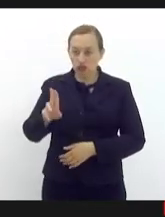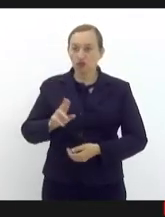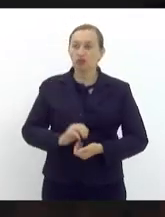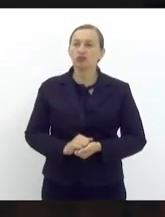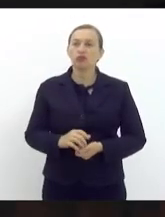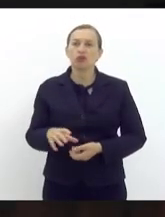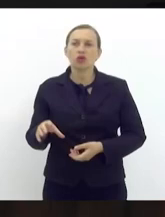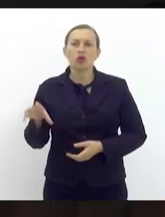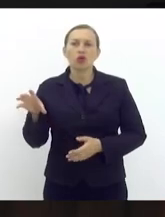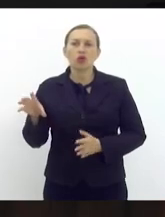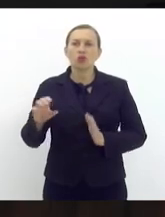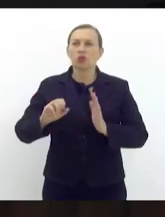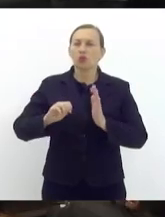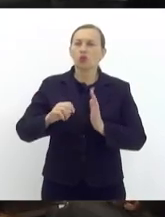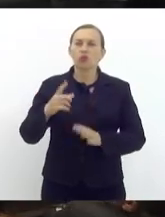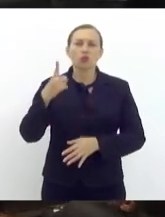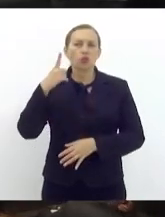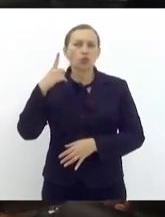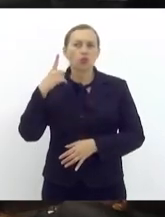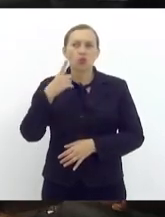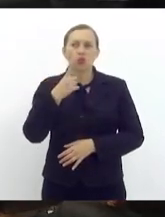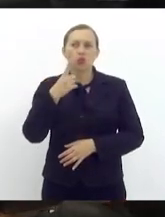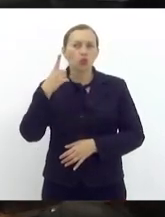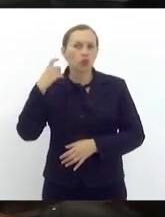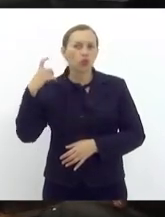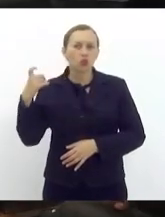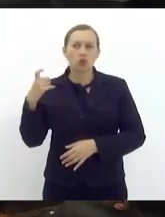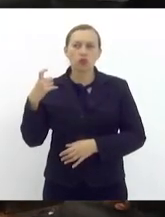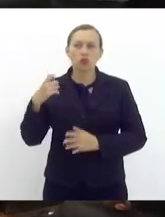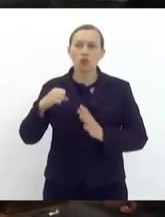Seu áudio está fechado, deputada.